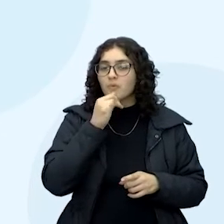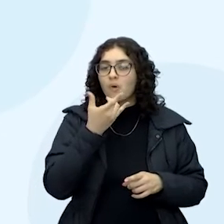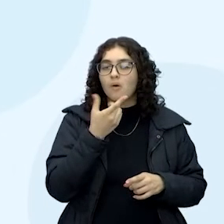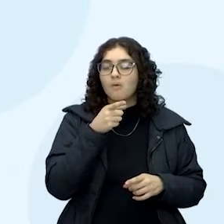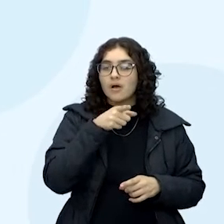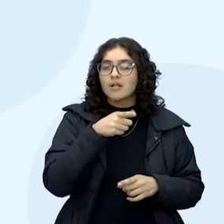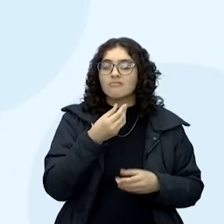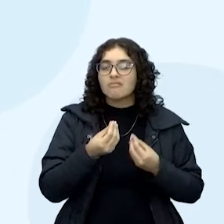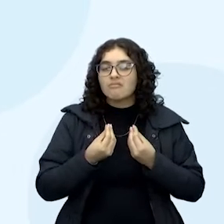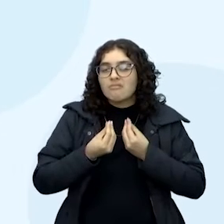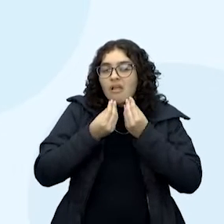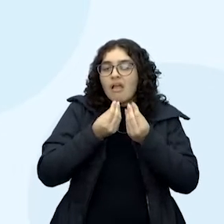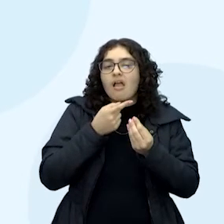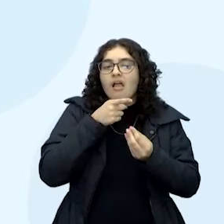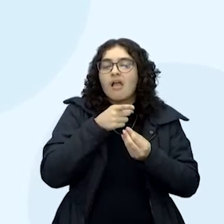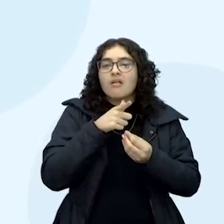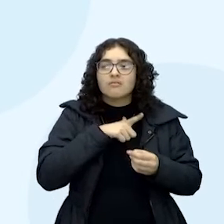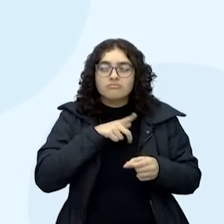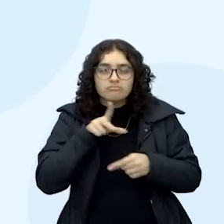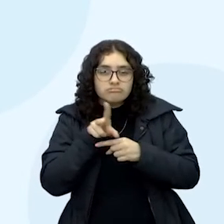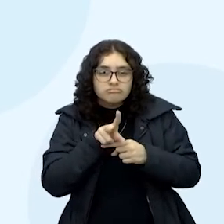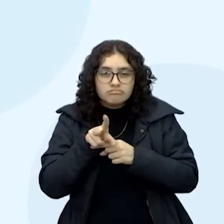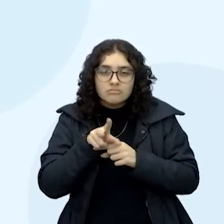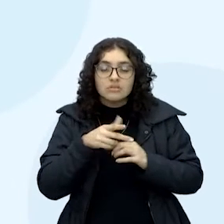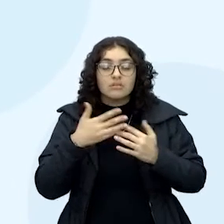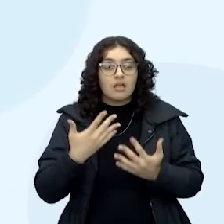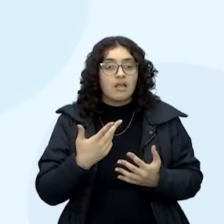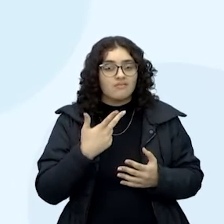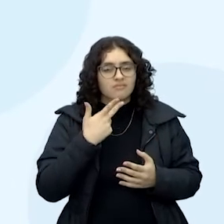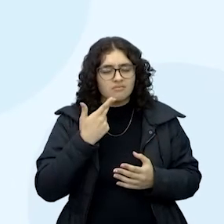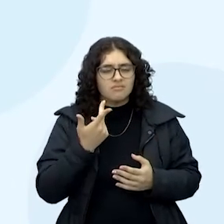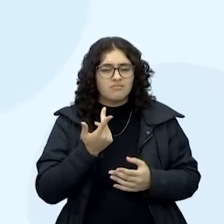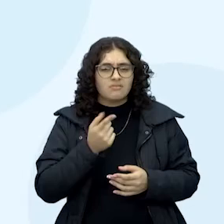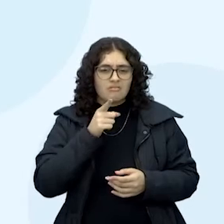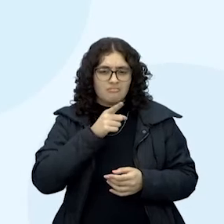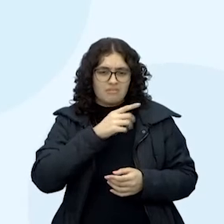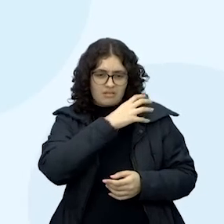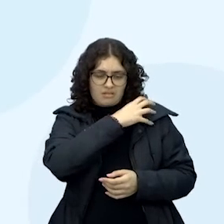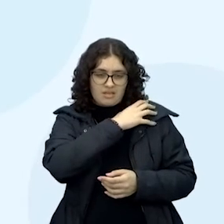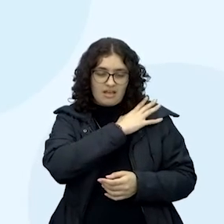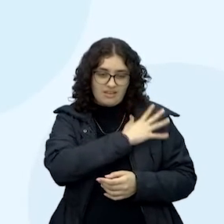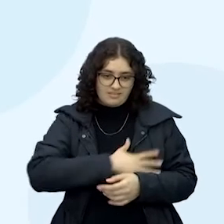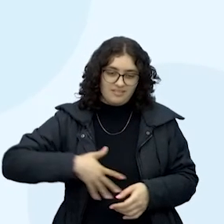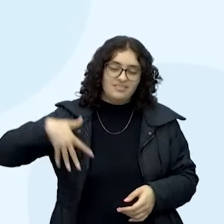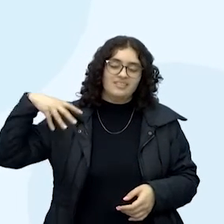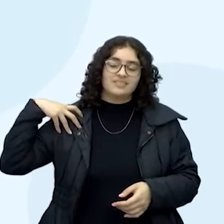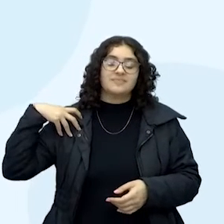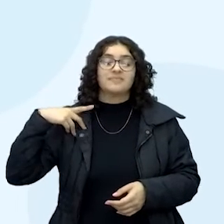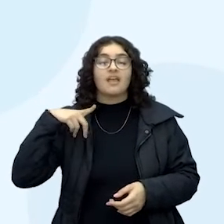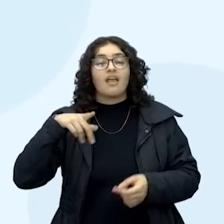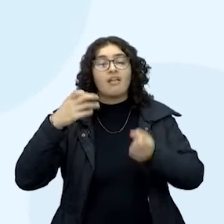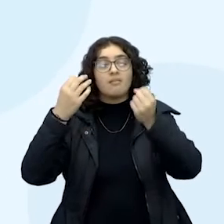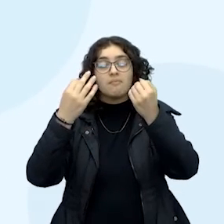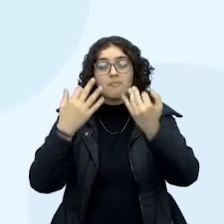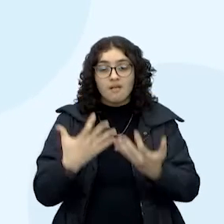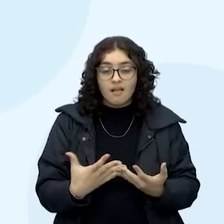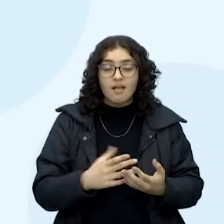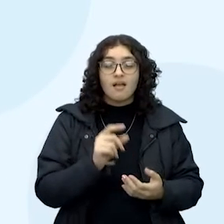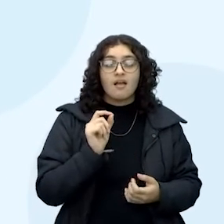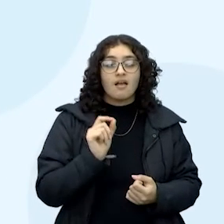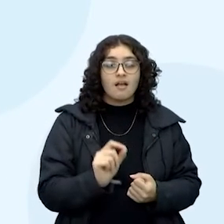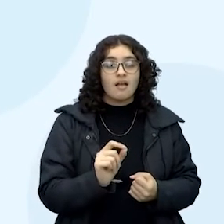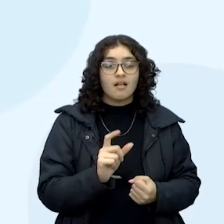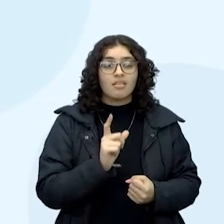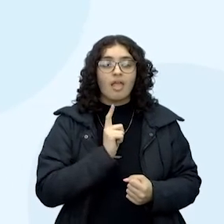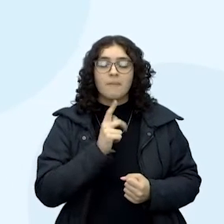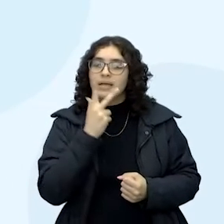governantes. Segundo Aristóteles, eram legítimas, puras, e porque visavam aí o